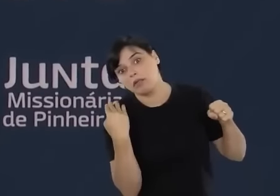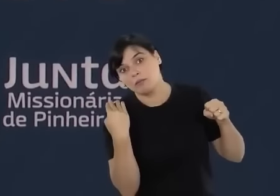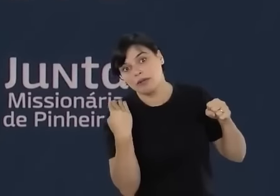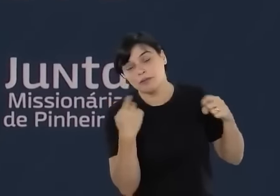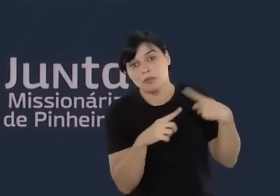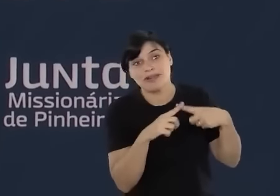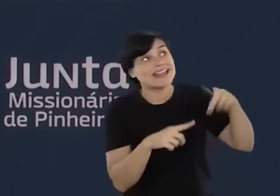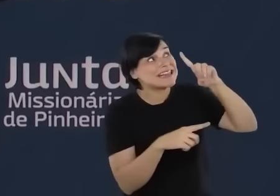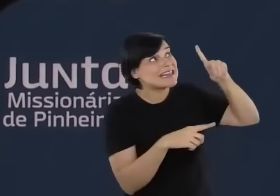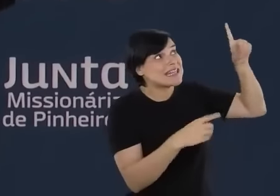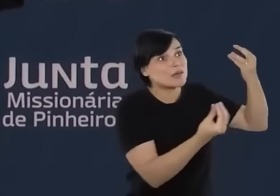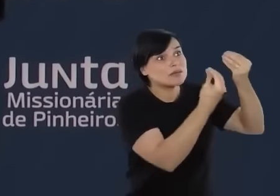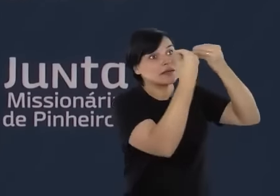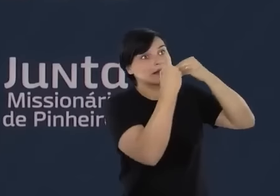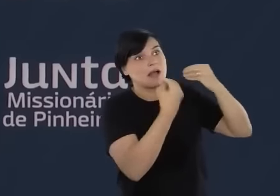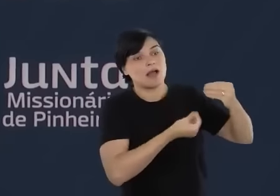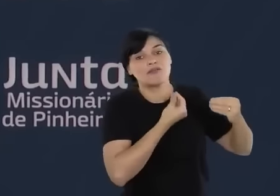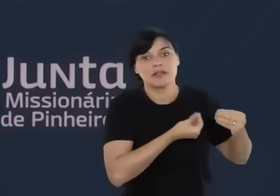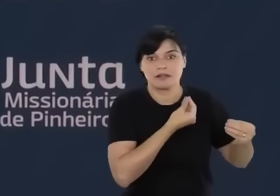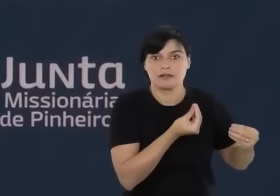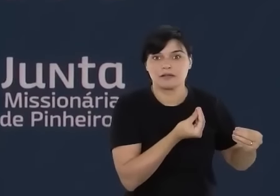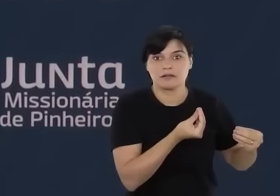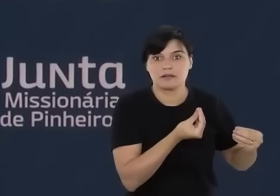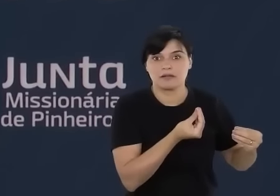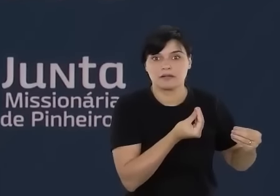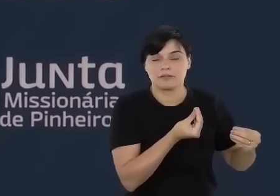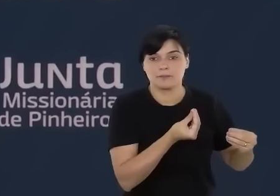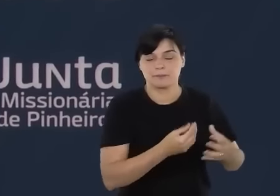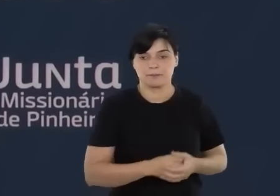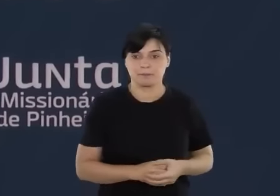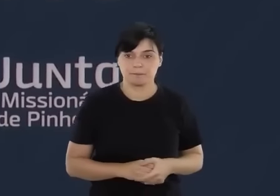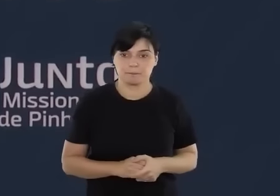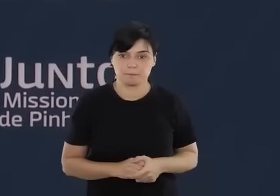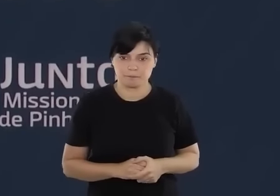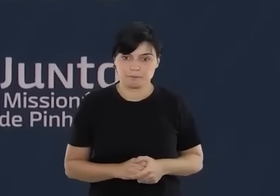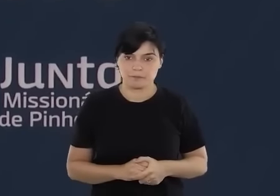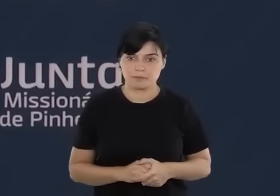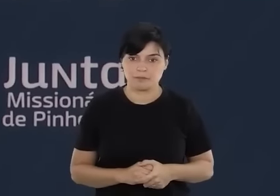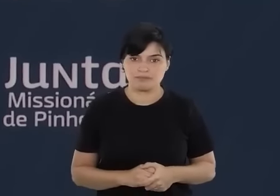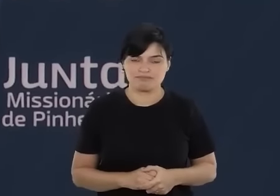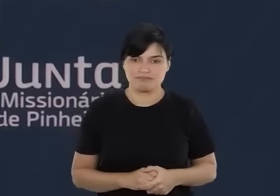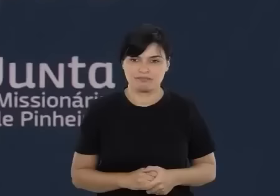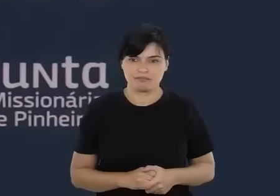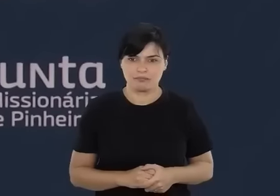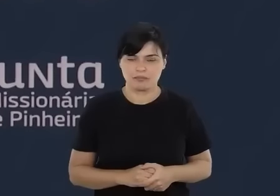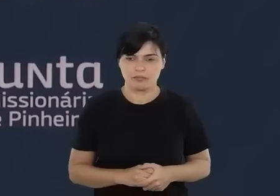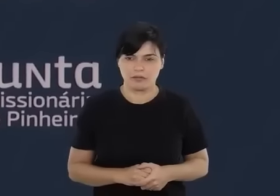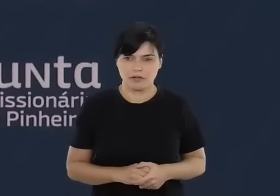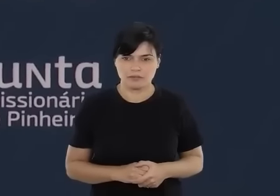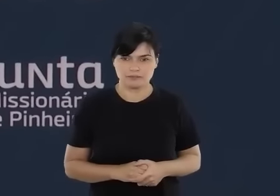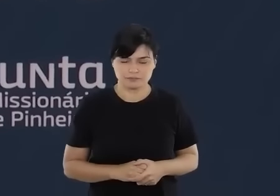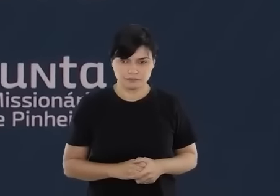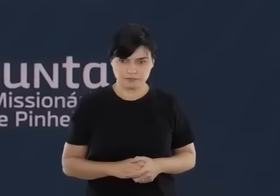de fé em Fé de glória em glória de Triunfo em Triunfo mas em terceiro lugar quem é este Deus